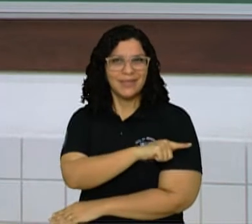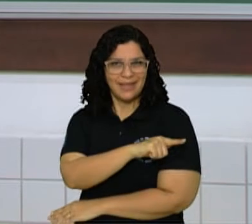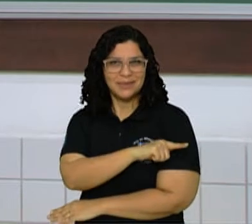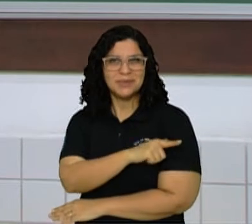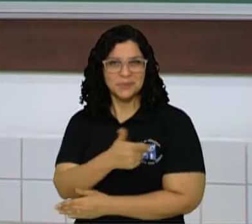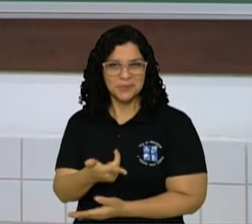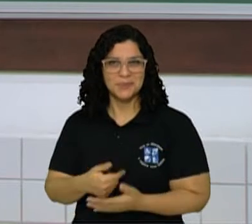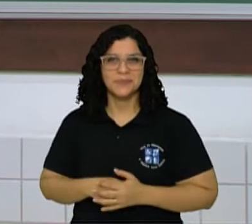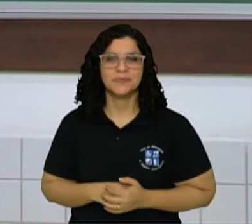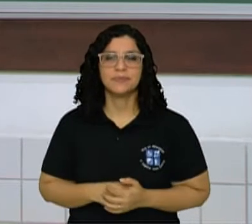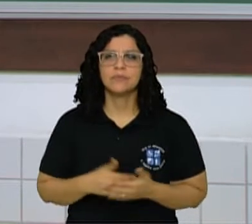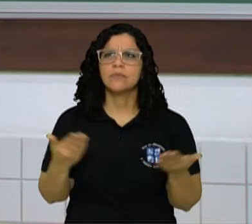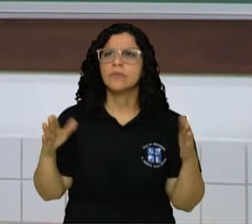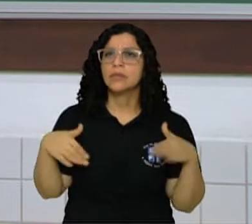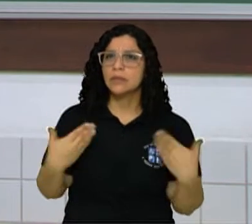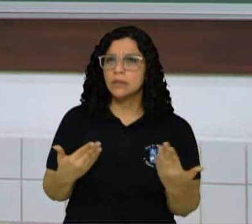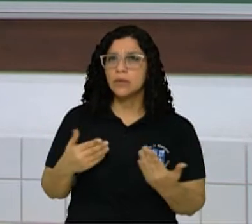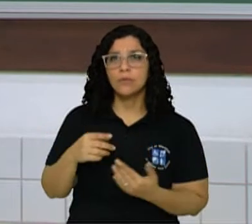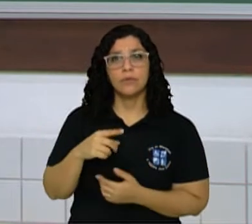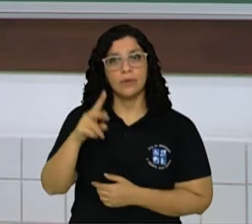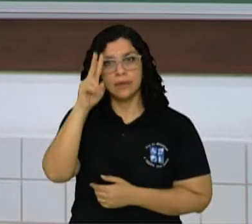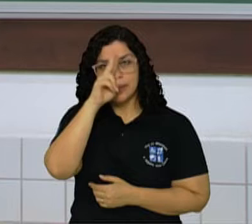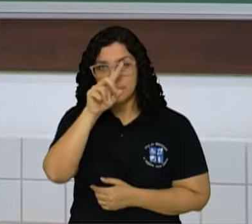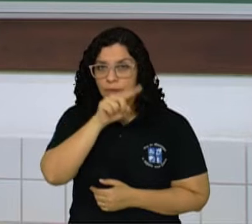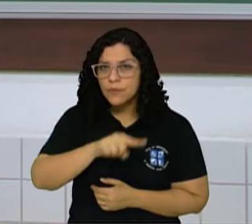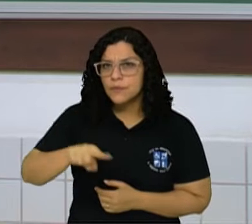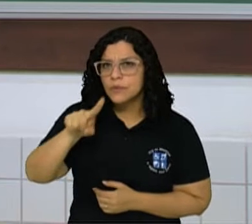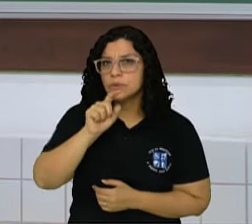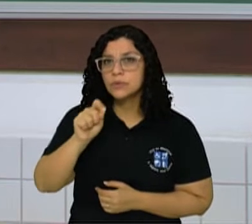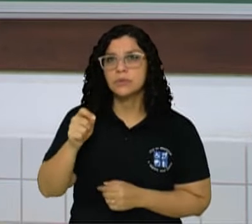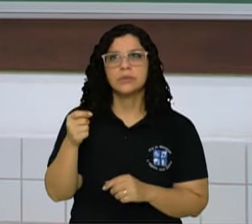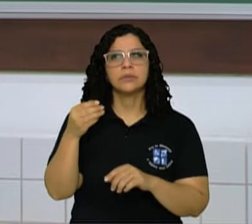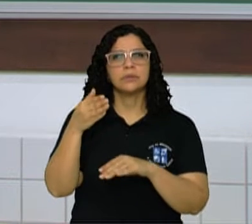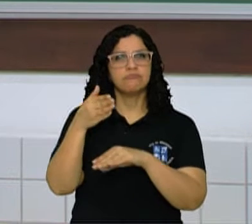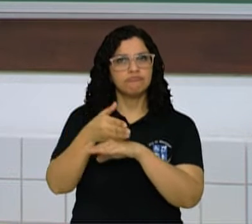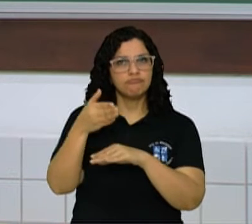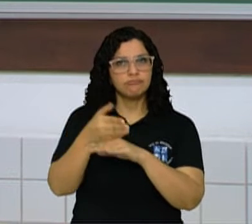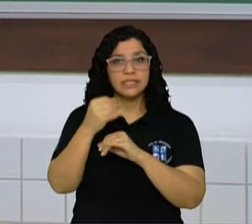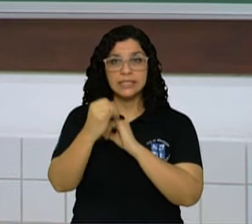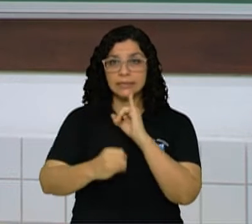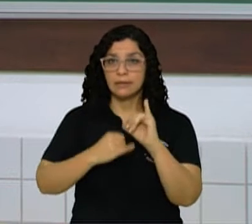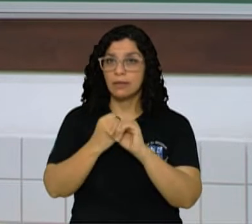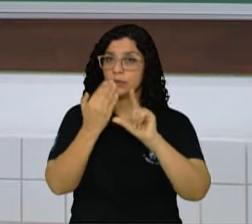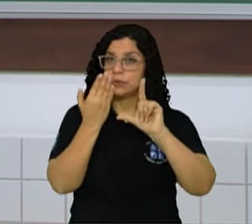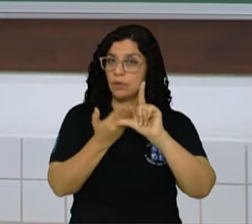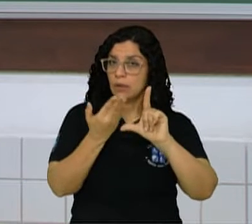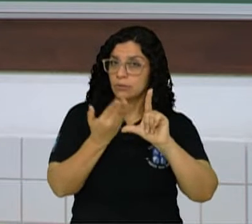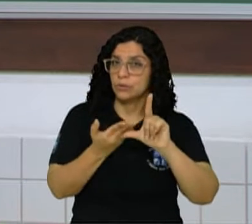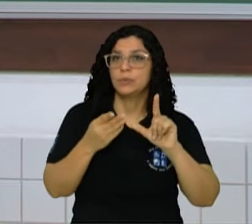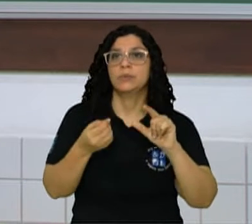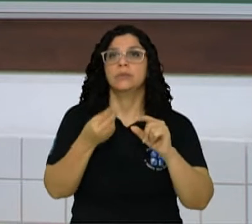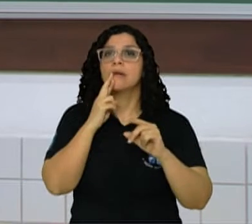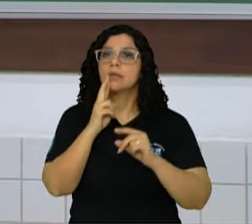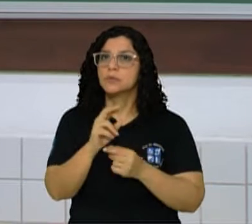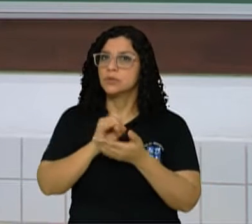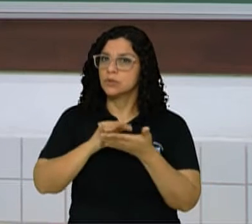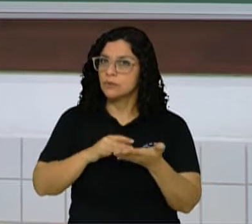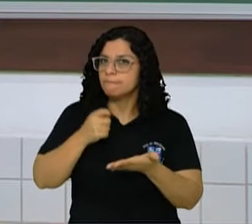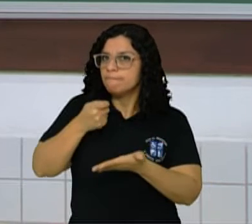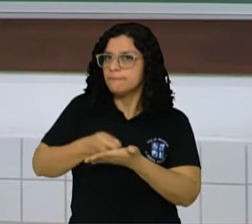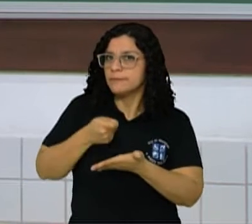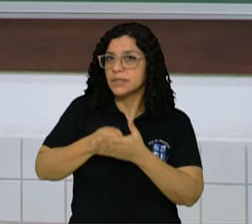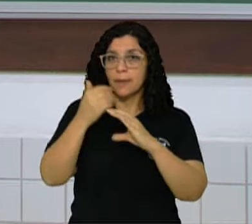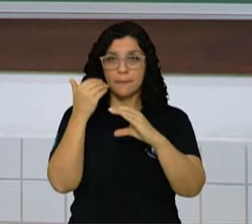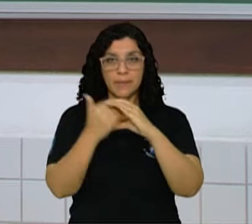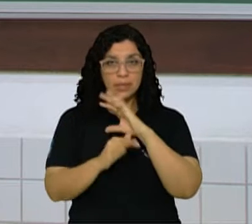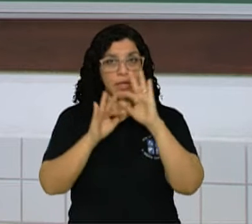ano. Então, gostaria de lembrá-los em acessar o Classroom, fazer as atividades obrigatórias e